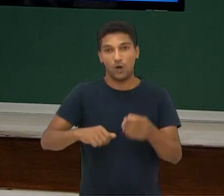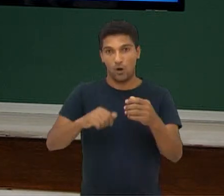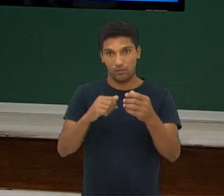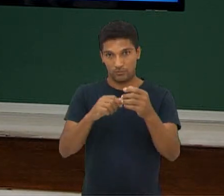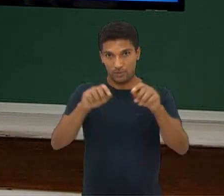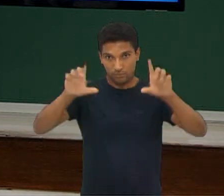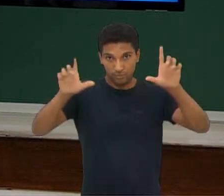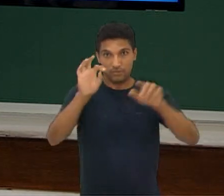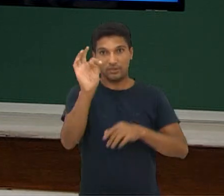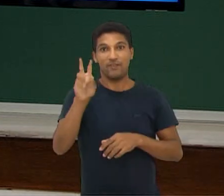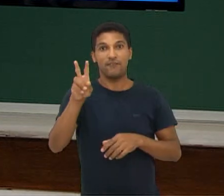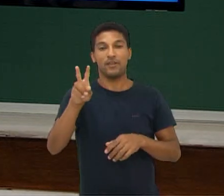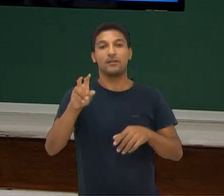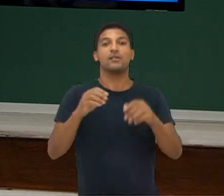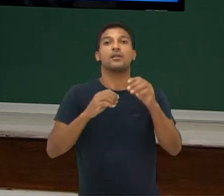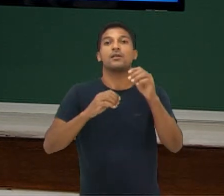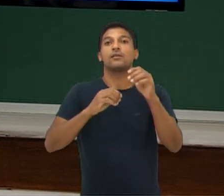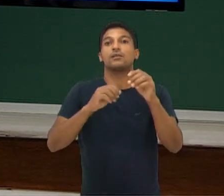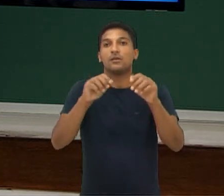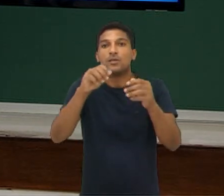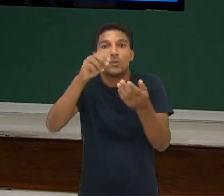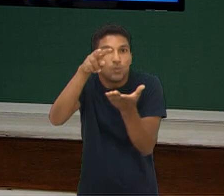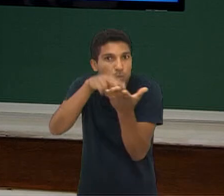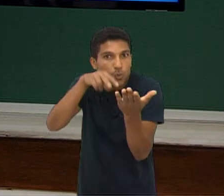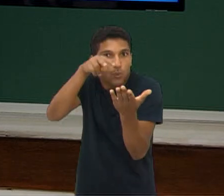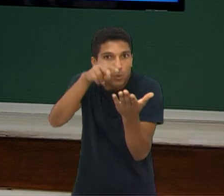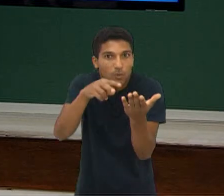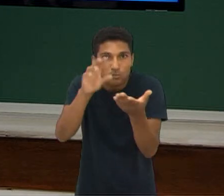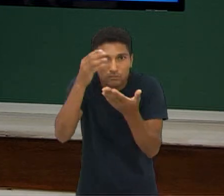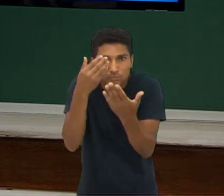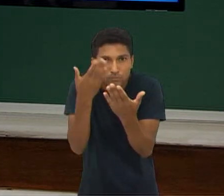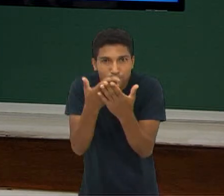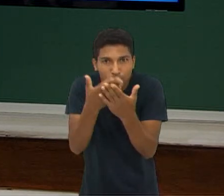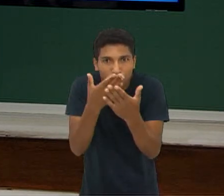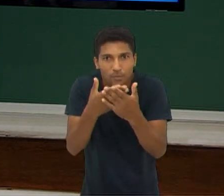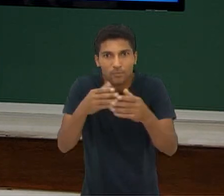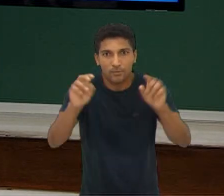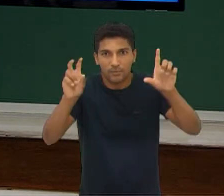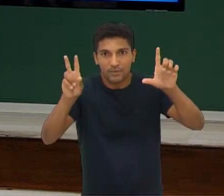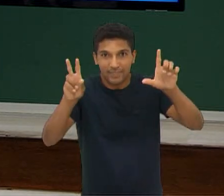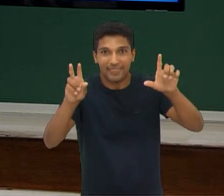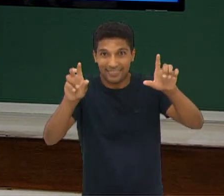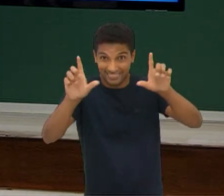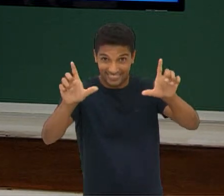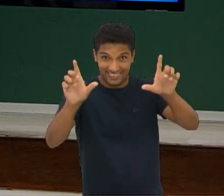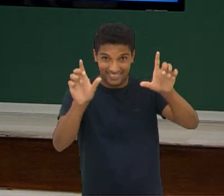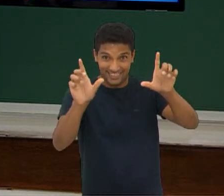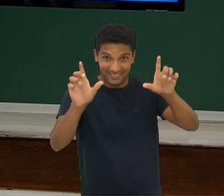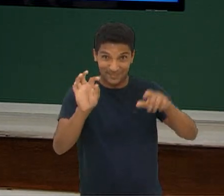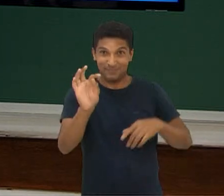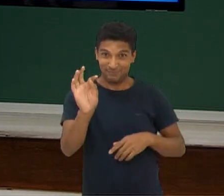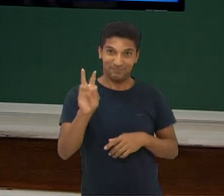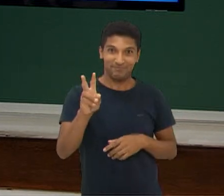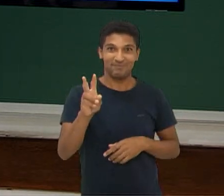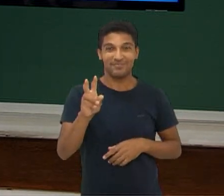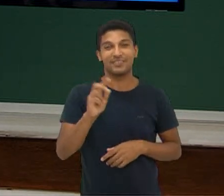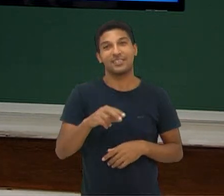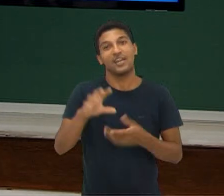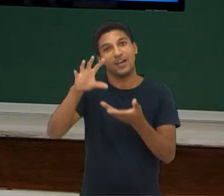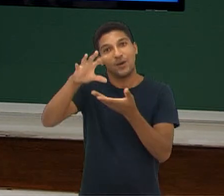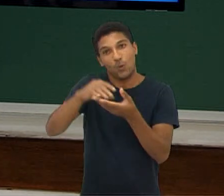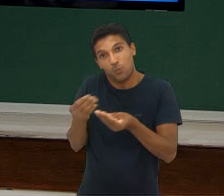e um horário com a sua escola para fazer a entrega da atividade, tá bom? E você, aluninho que acessa fielmente o